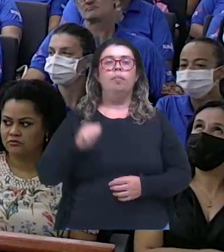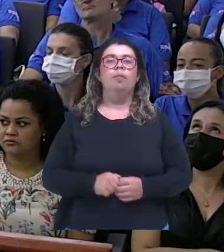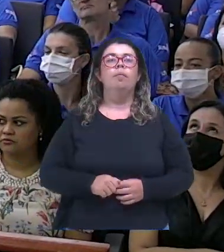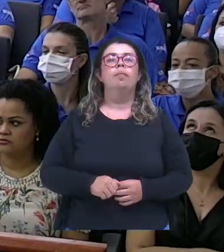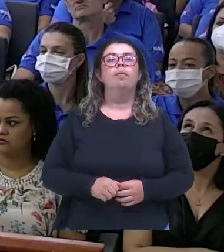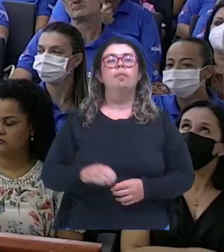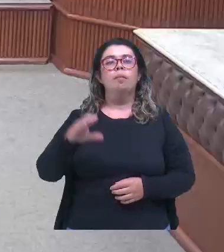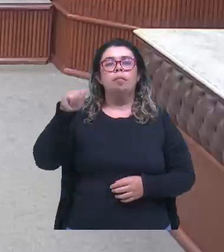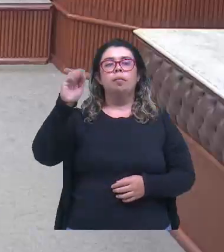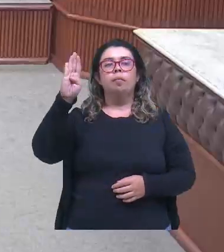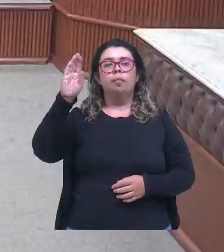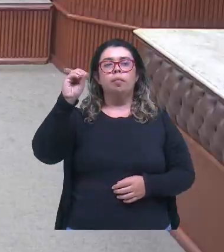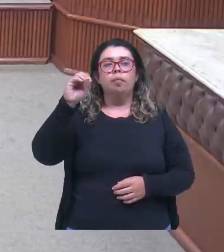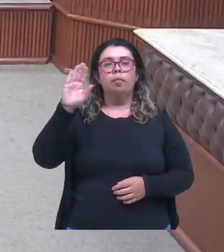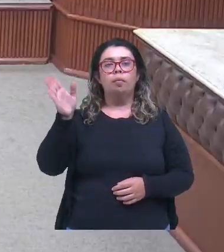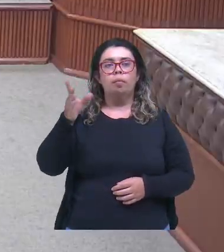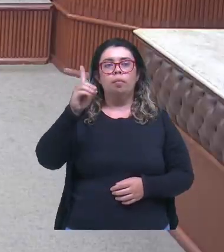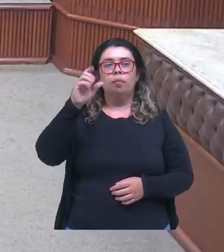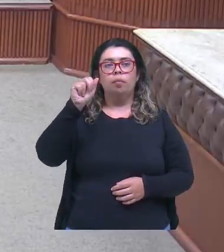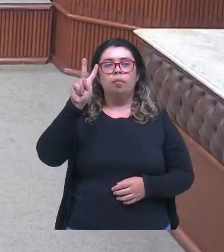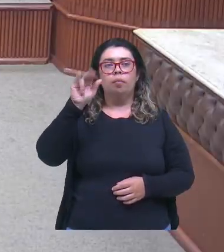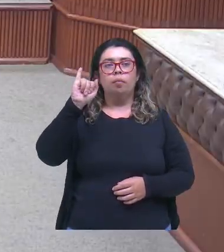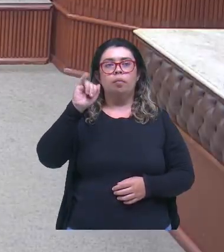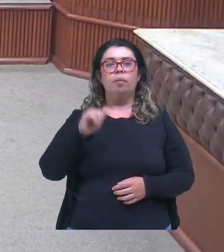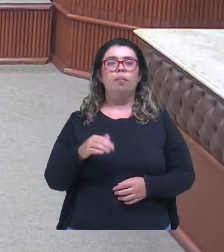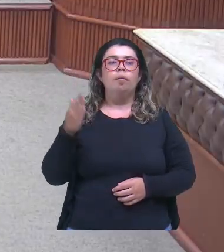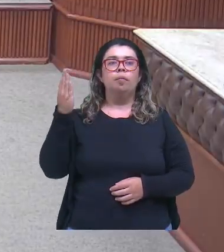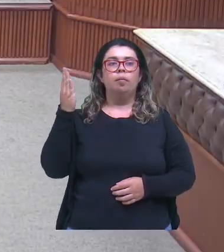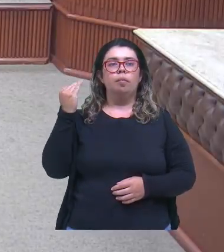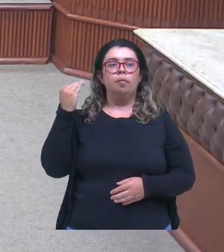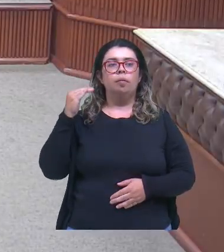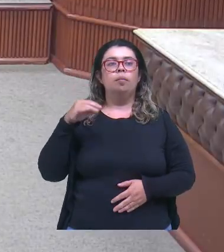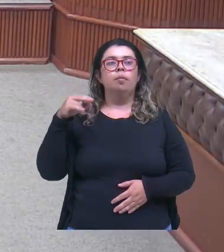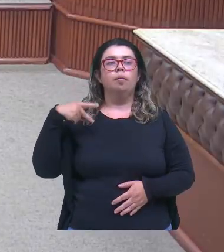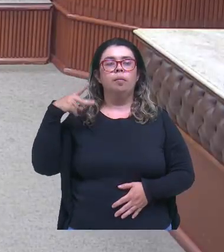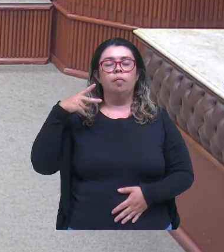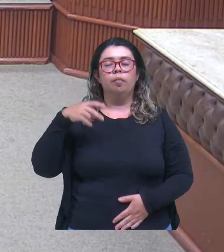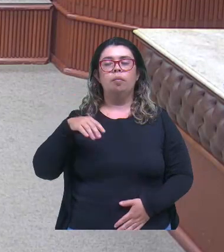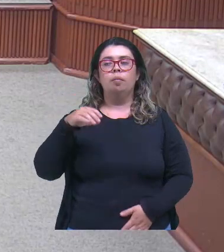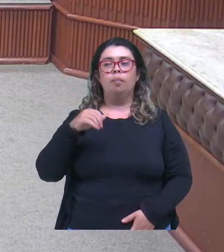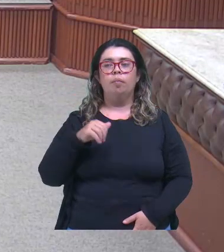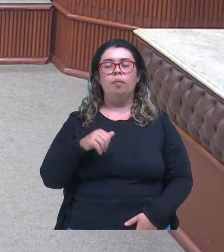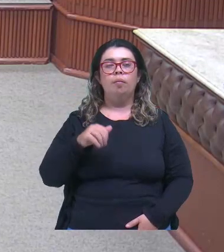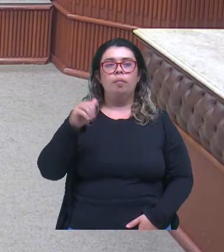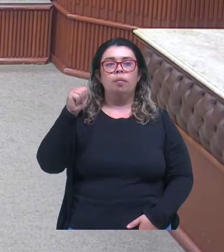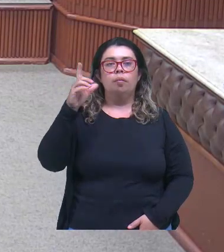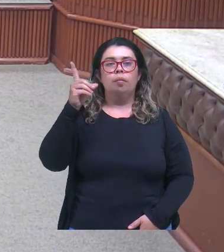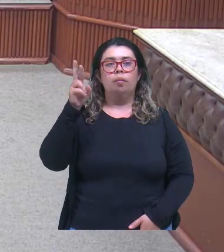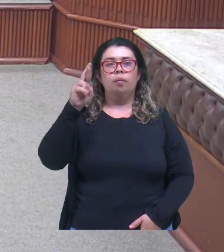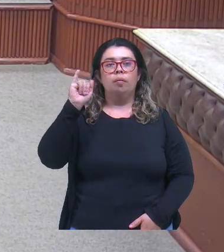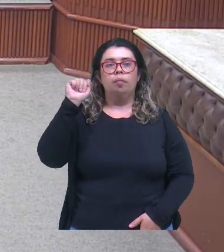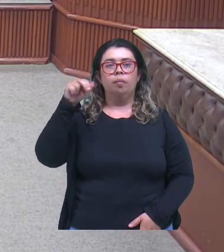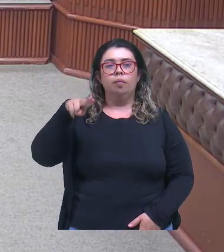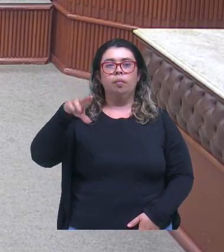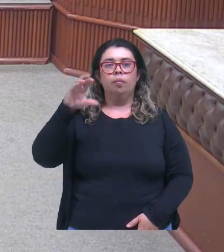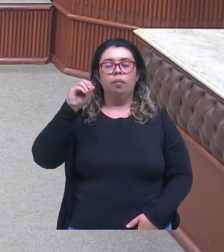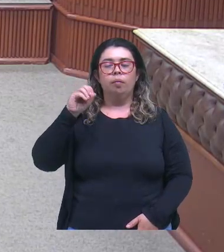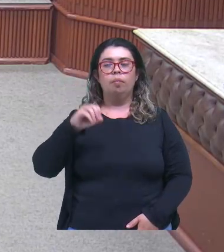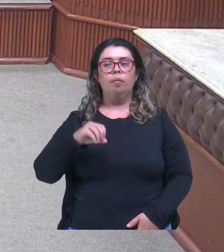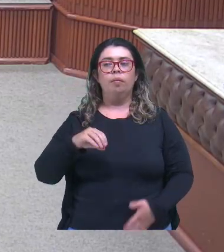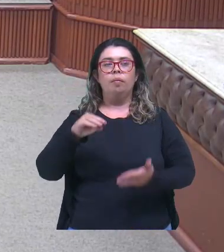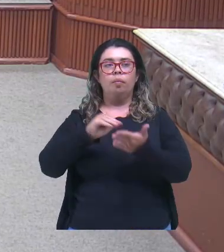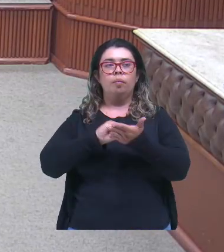de Bombeiros, e o ex-vereador Adriano Romagnoli, secretário adjunto da administração da